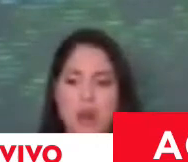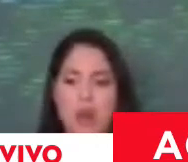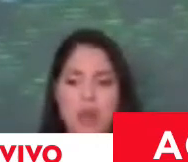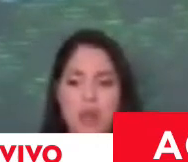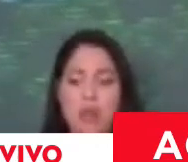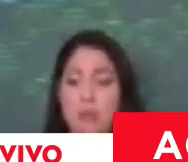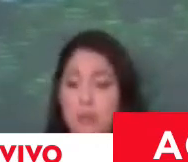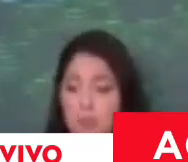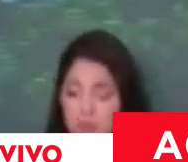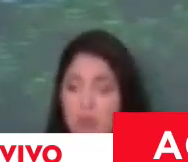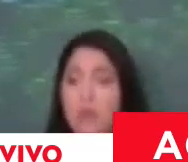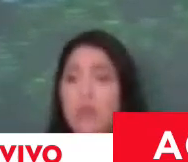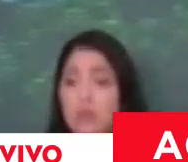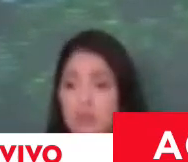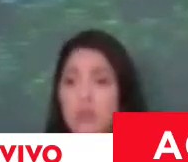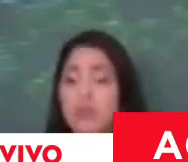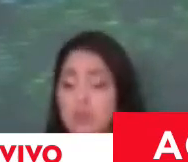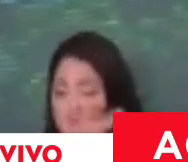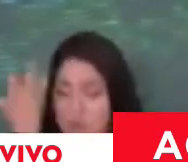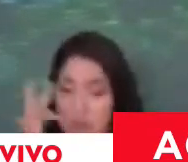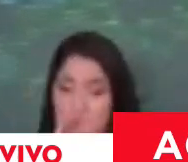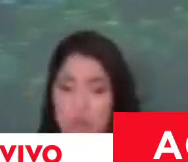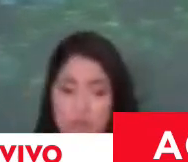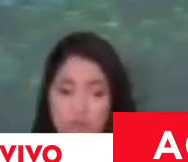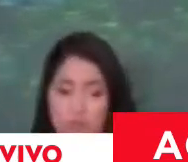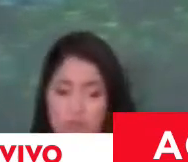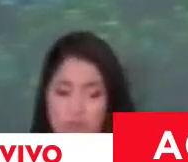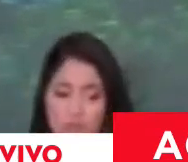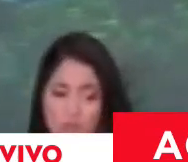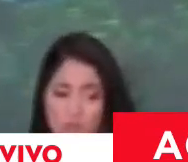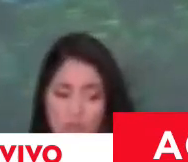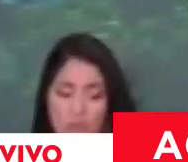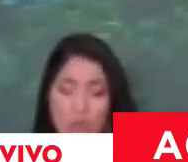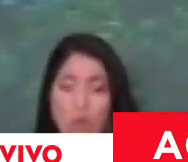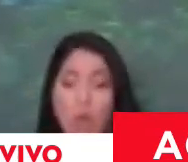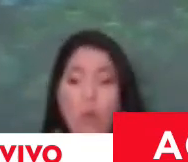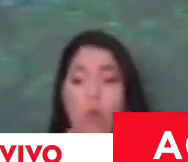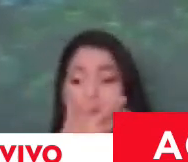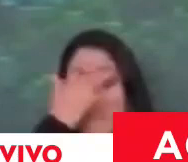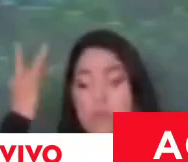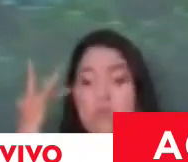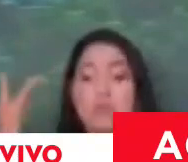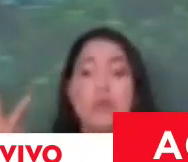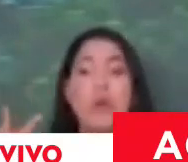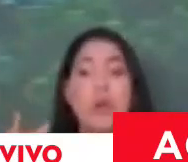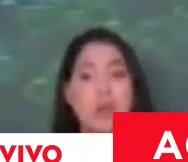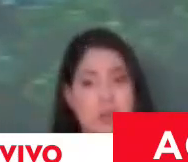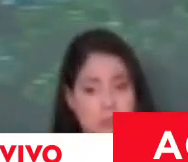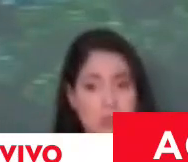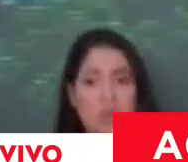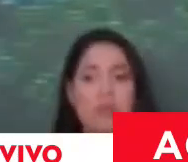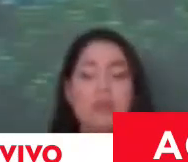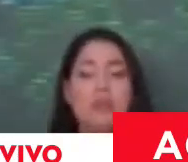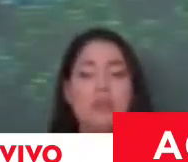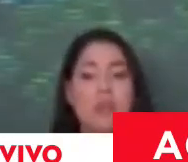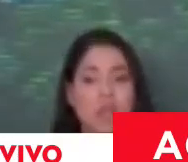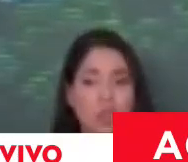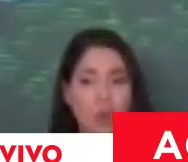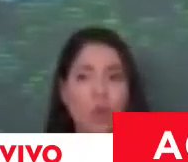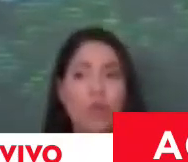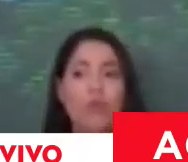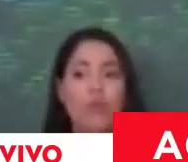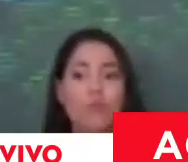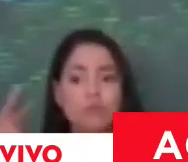controla as plataformas digitais ou por quem é capaz, tecnológica, política ou economicamente,